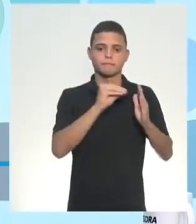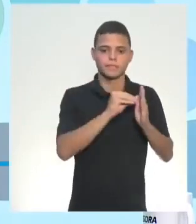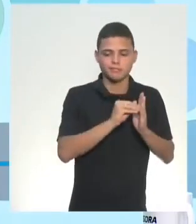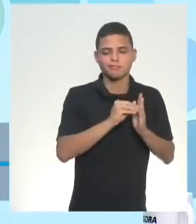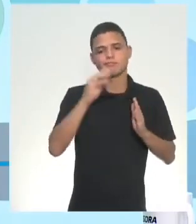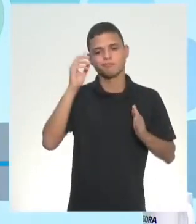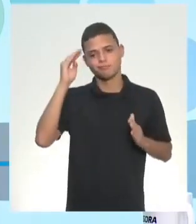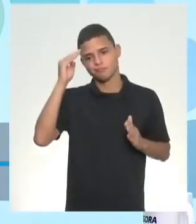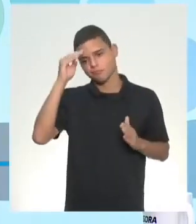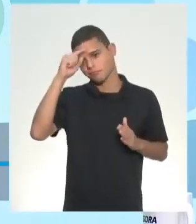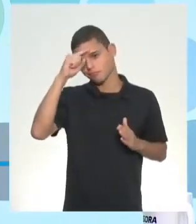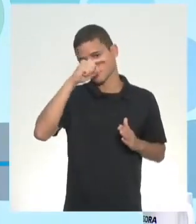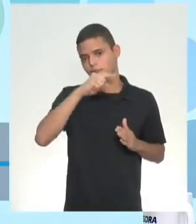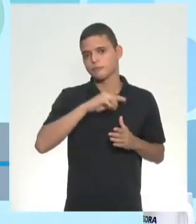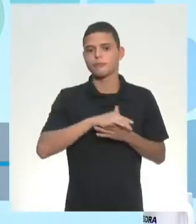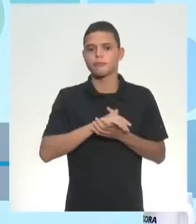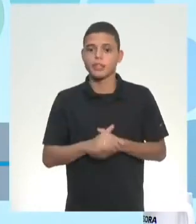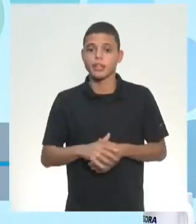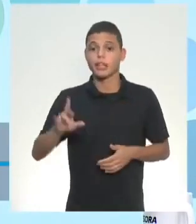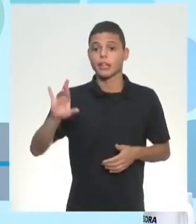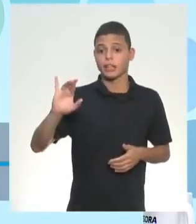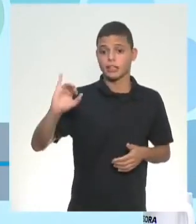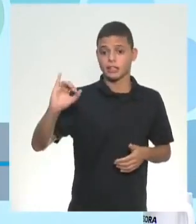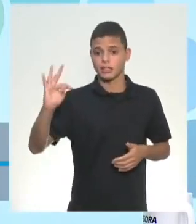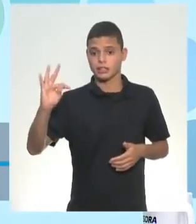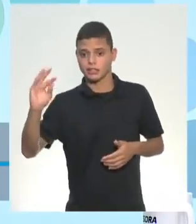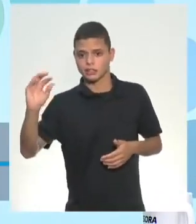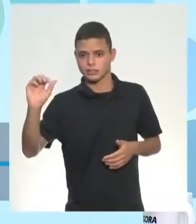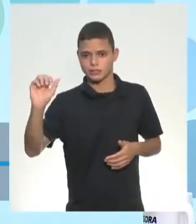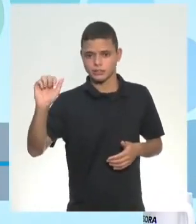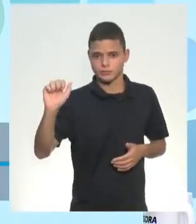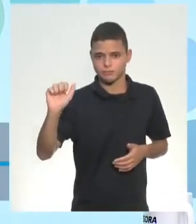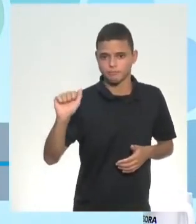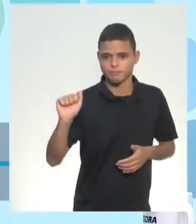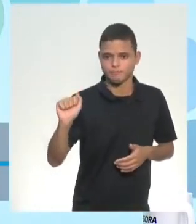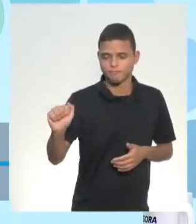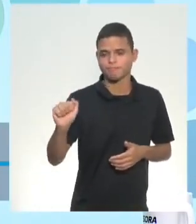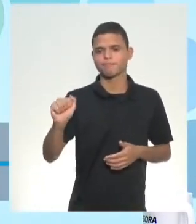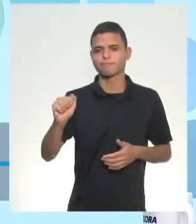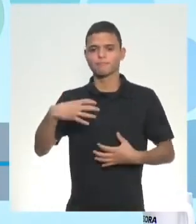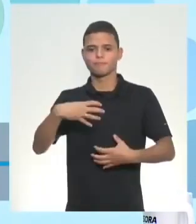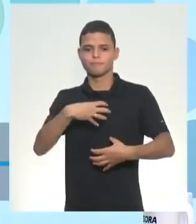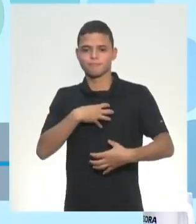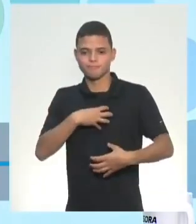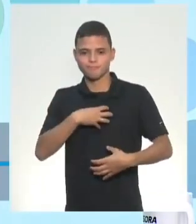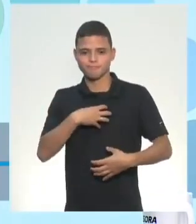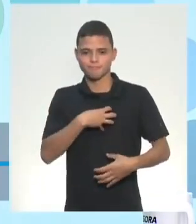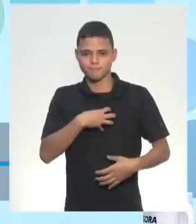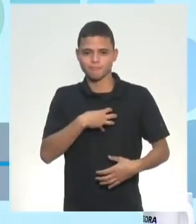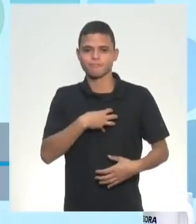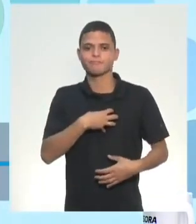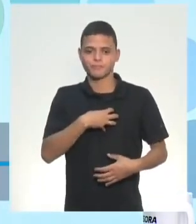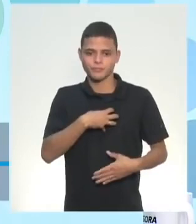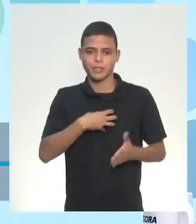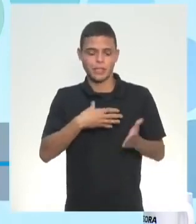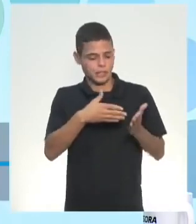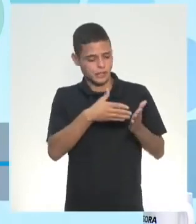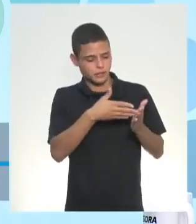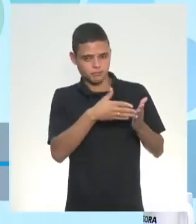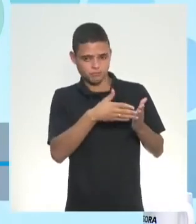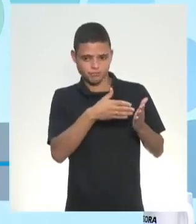Rita Baiana era a representante da mulher brasileira. Quer saber quem é a Rita Baiana? Olha, leia. Esse livro